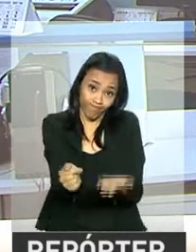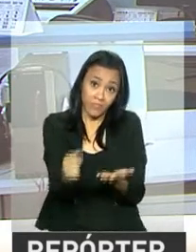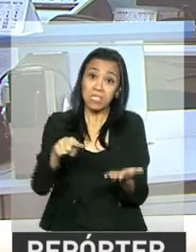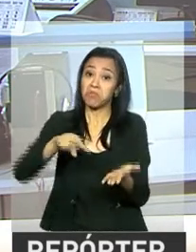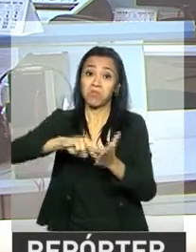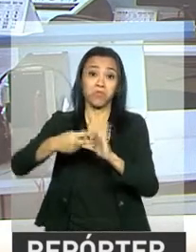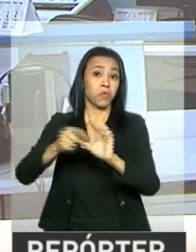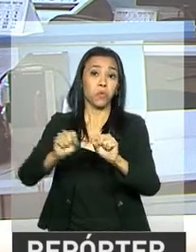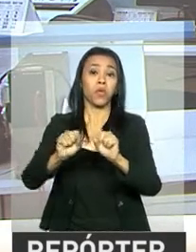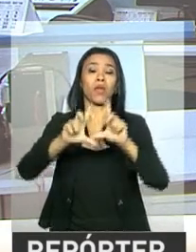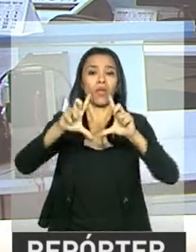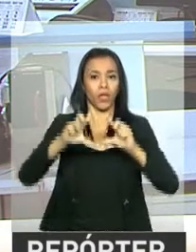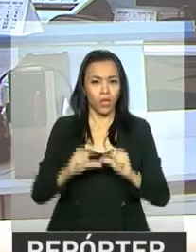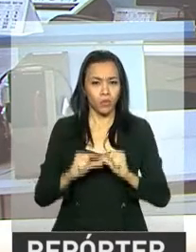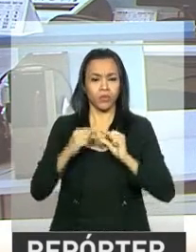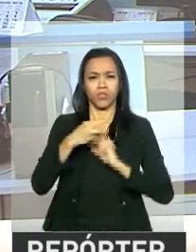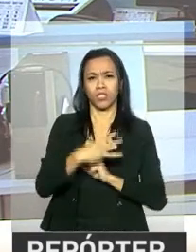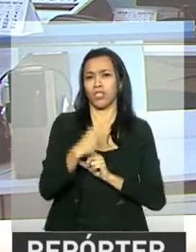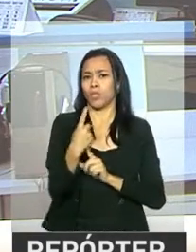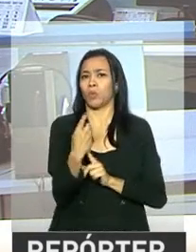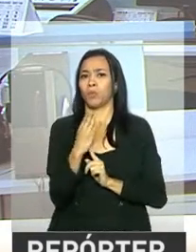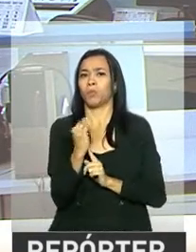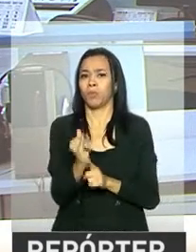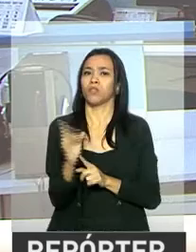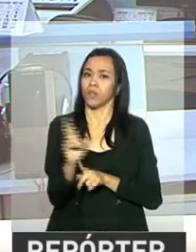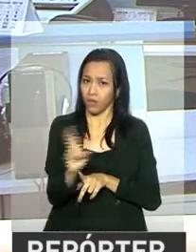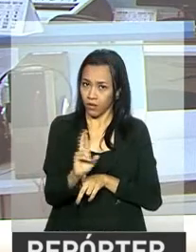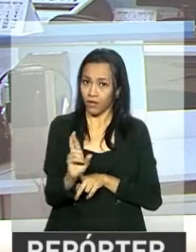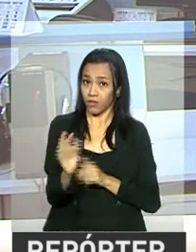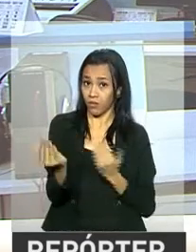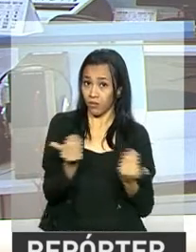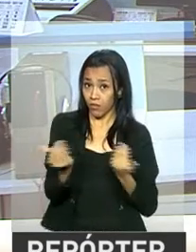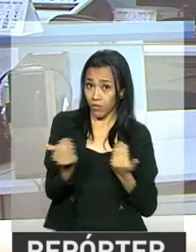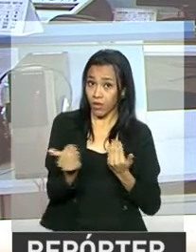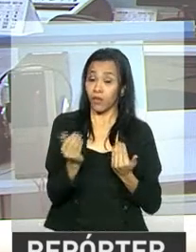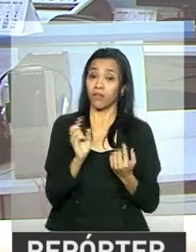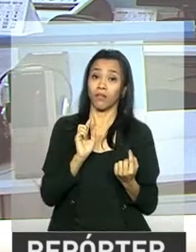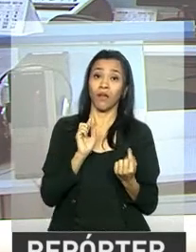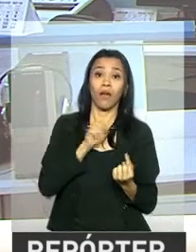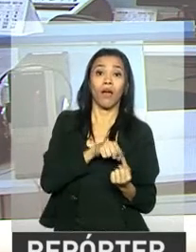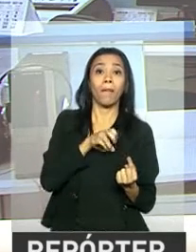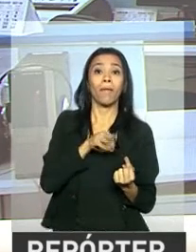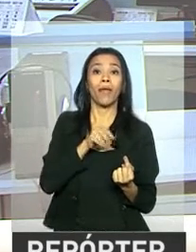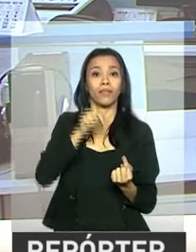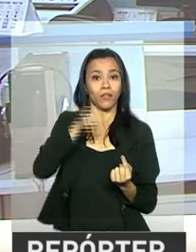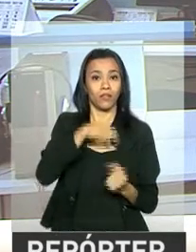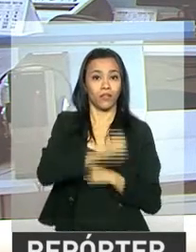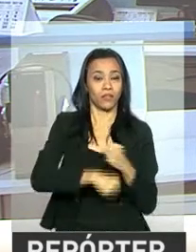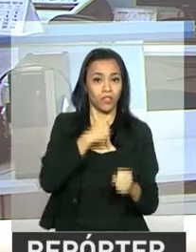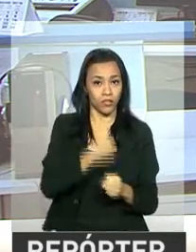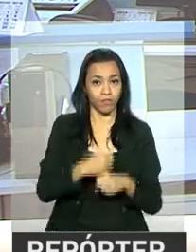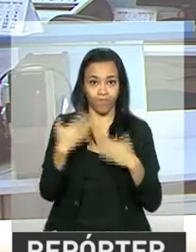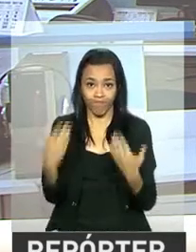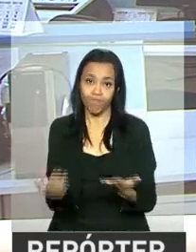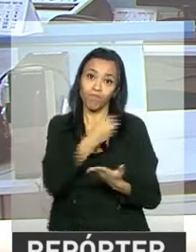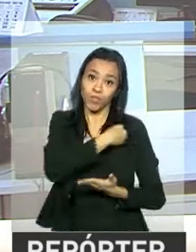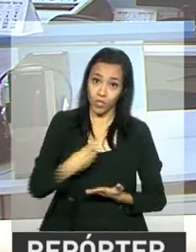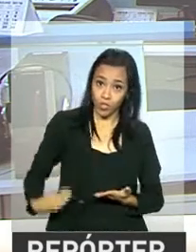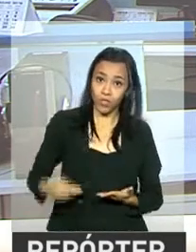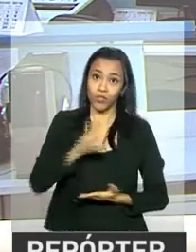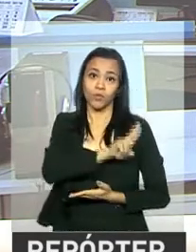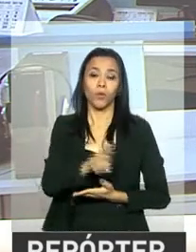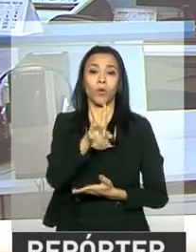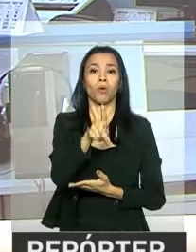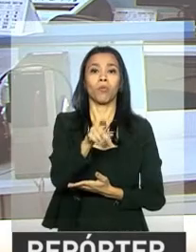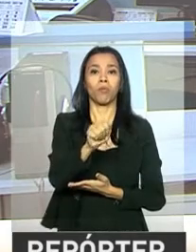representa redução de 31 bilhões de reais em relação à meta deste ano para o ministro chefe da casa